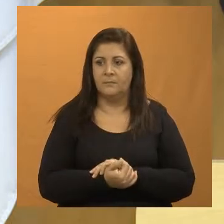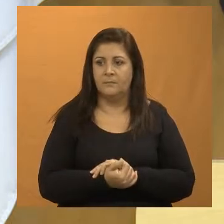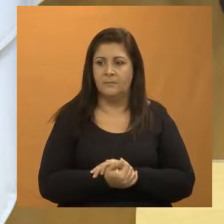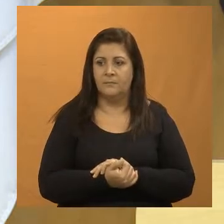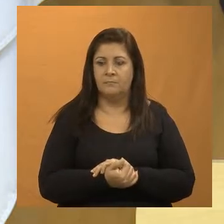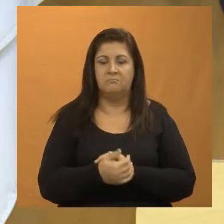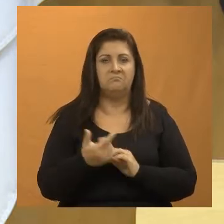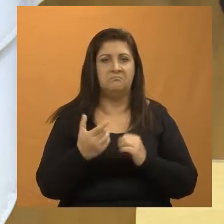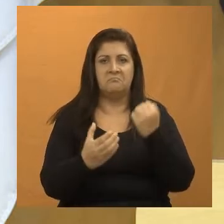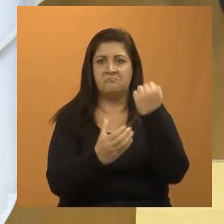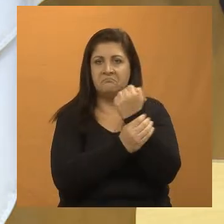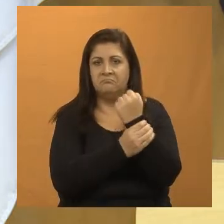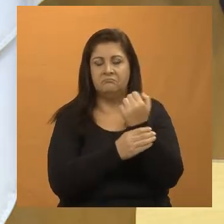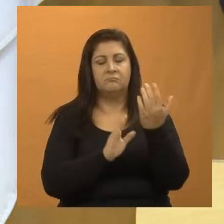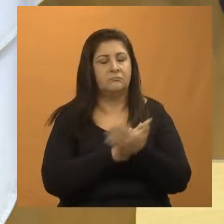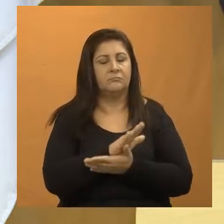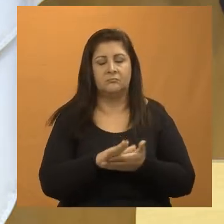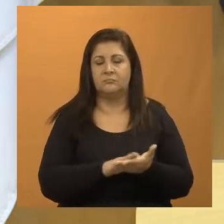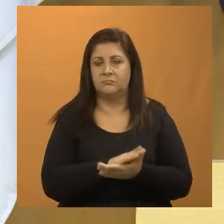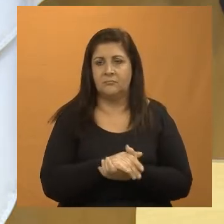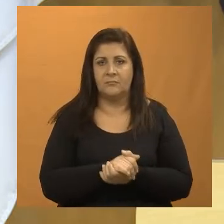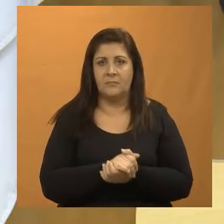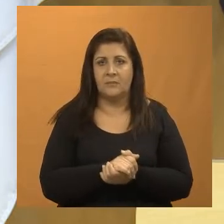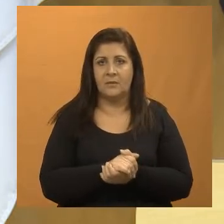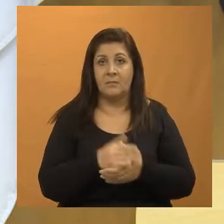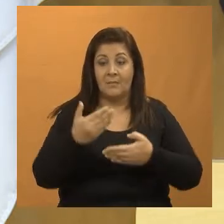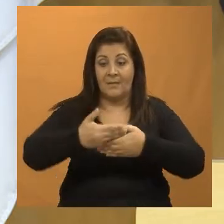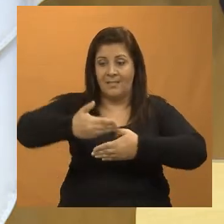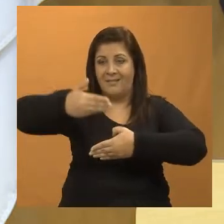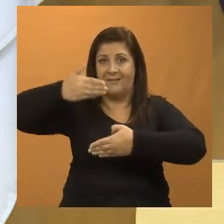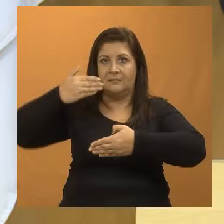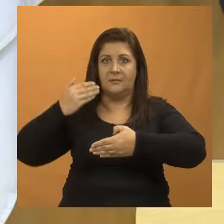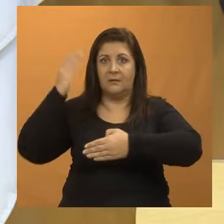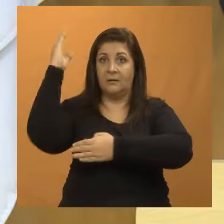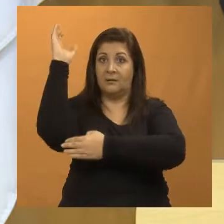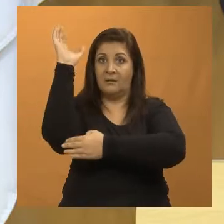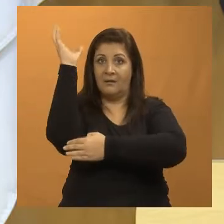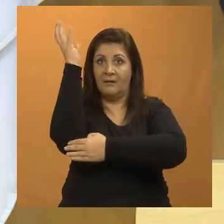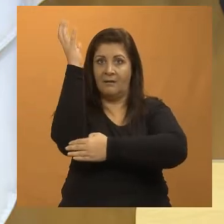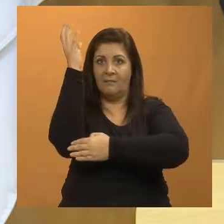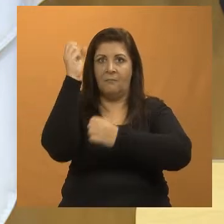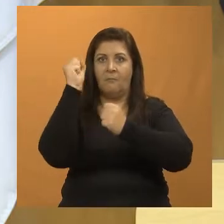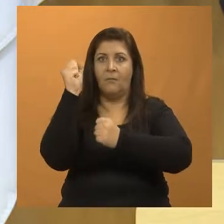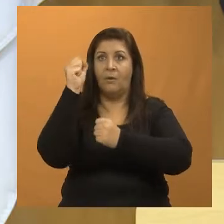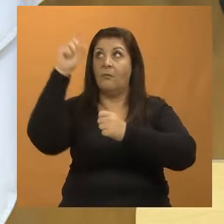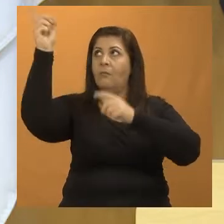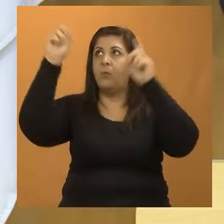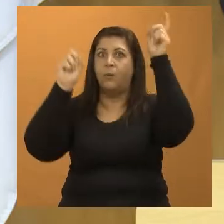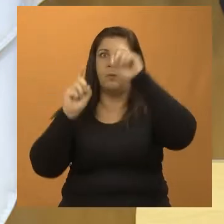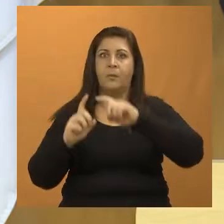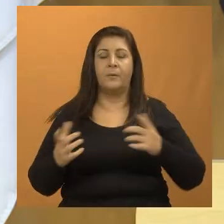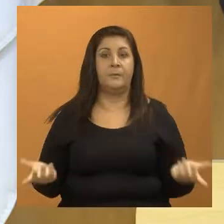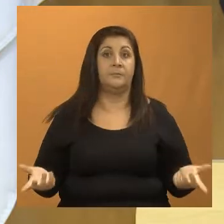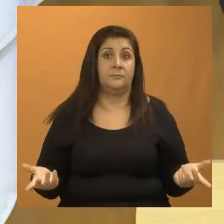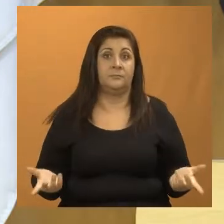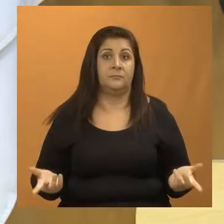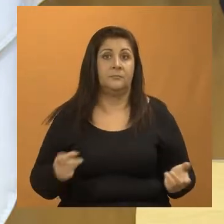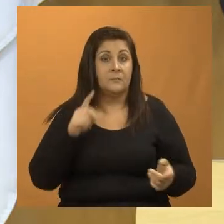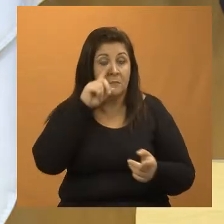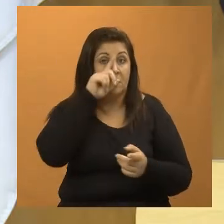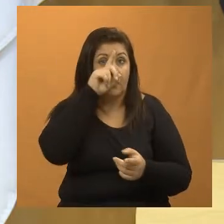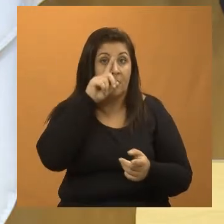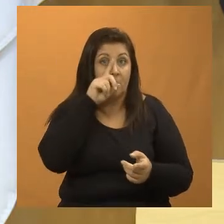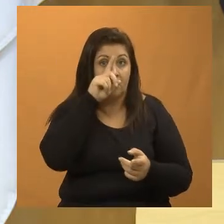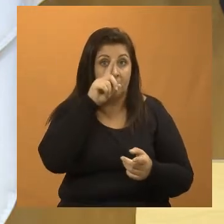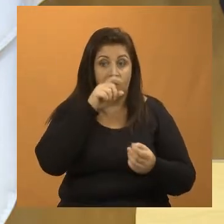tinha segurança, pelo contrário, aqueles eucaliptos atrás da arquibancada ali eram fontes de raio, colocando inclusive a própria população